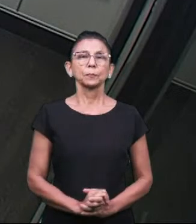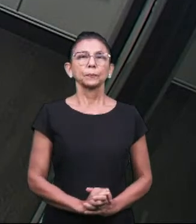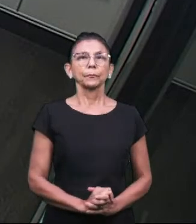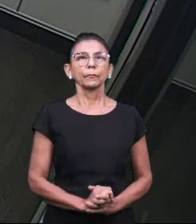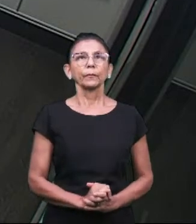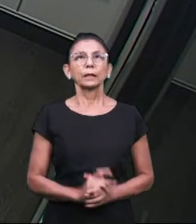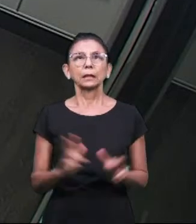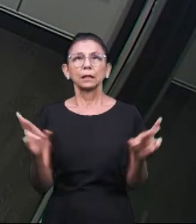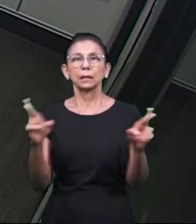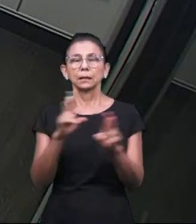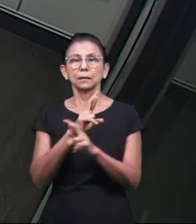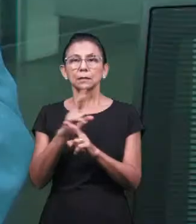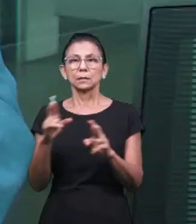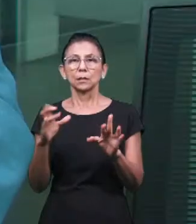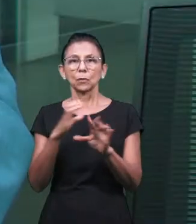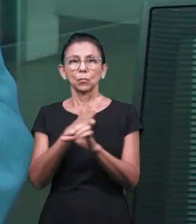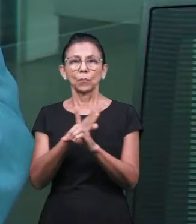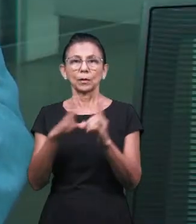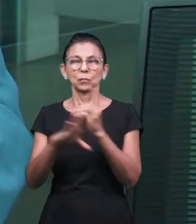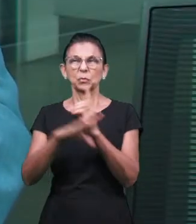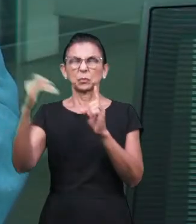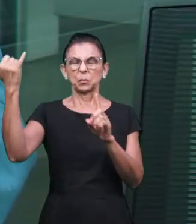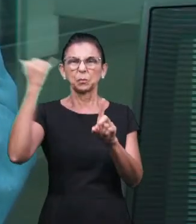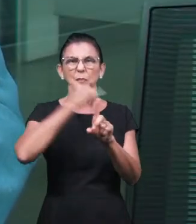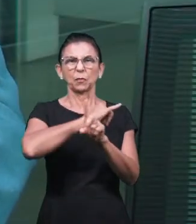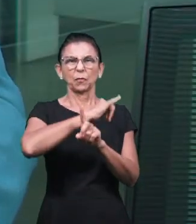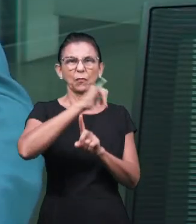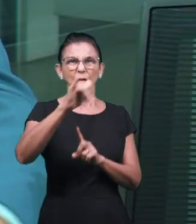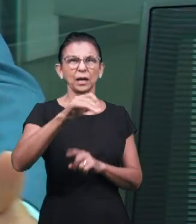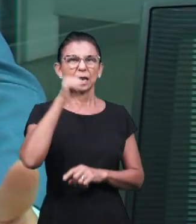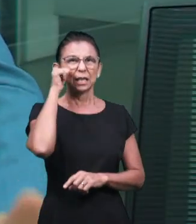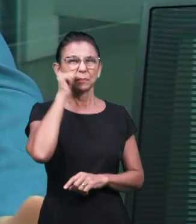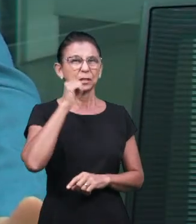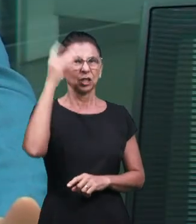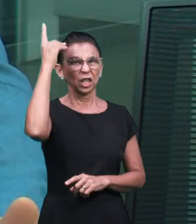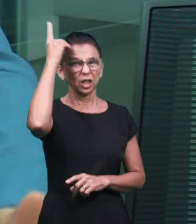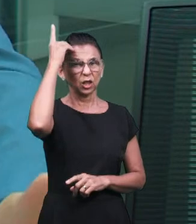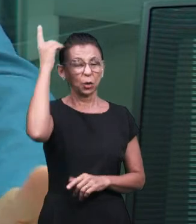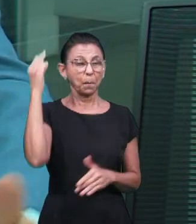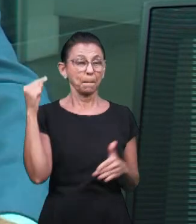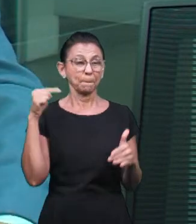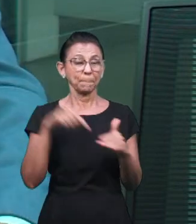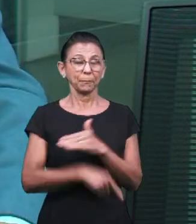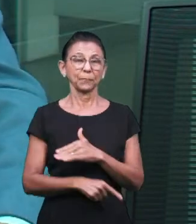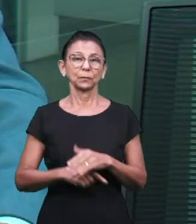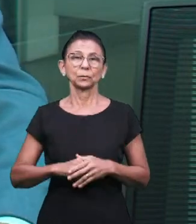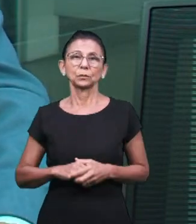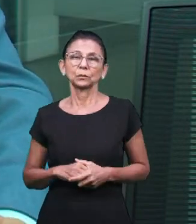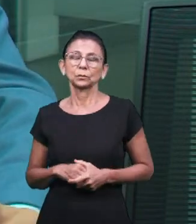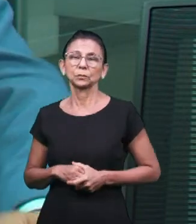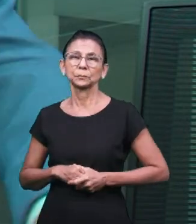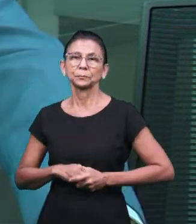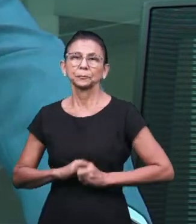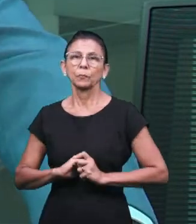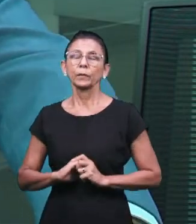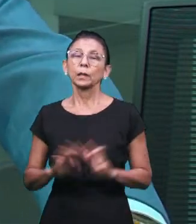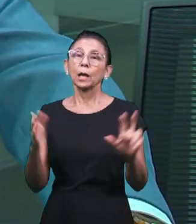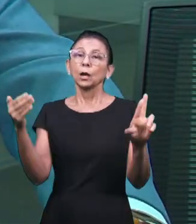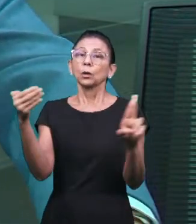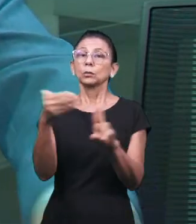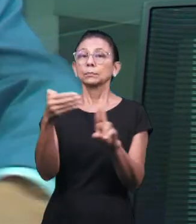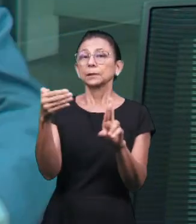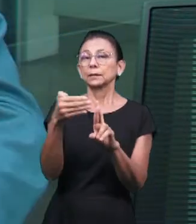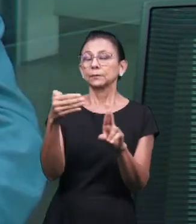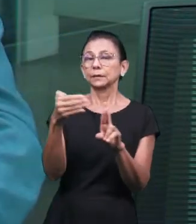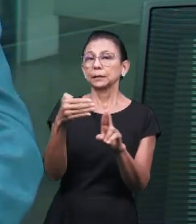profético, elas eram incríveis, entendeu, dons? Eu estou falando delas porque era